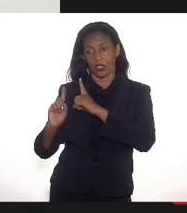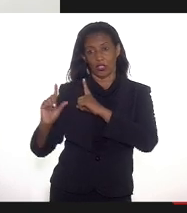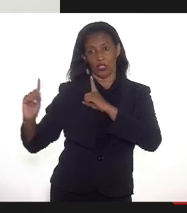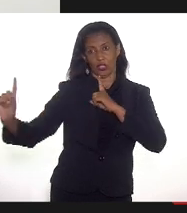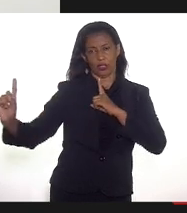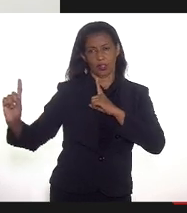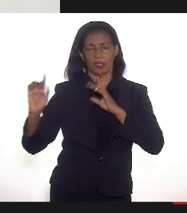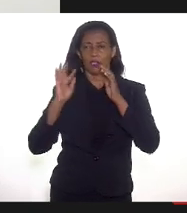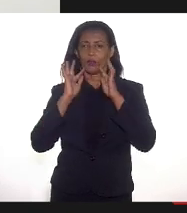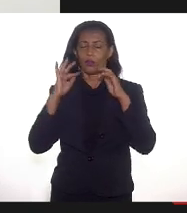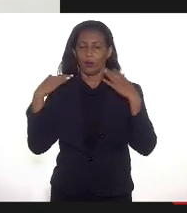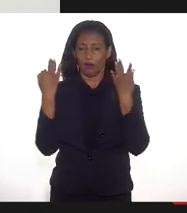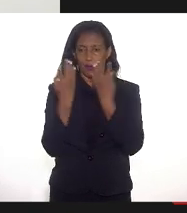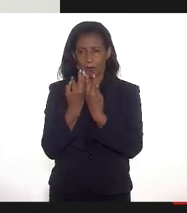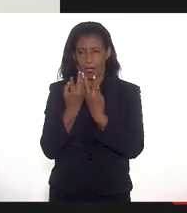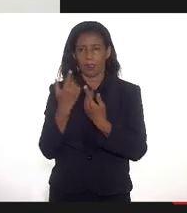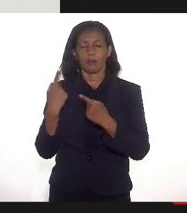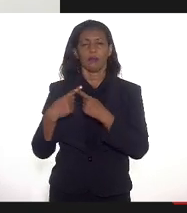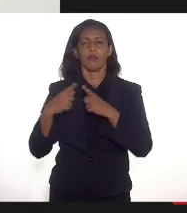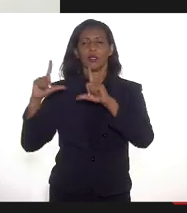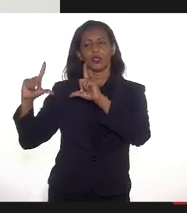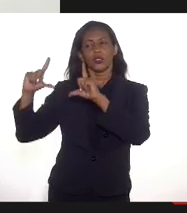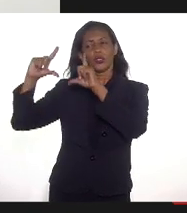poder diminuir